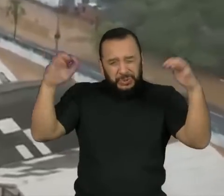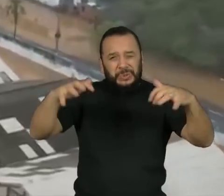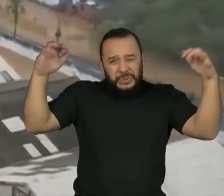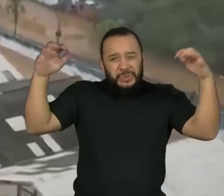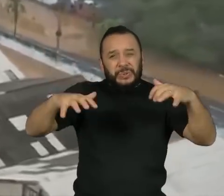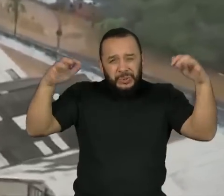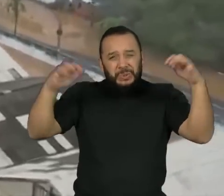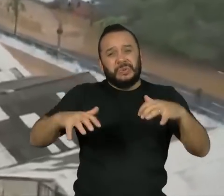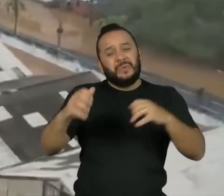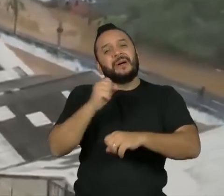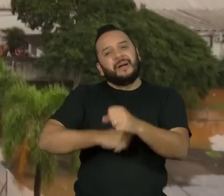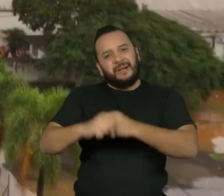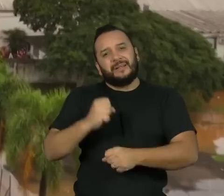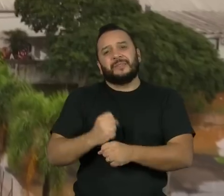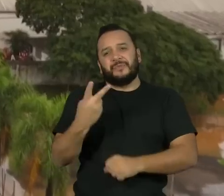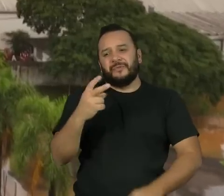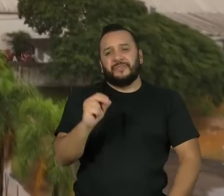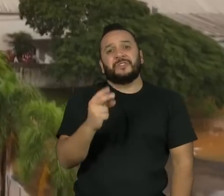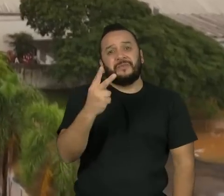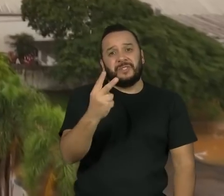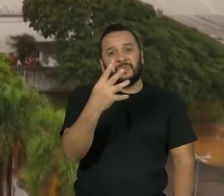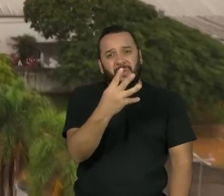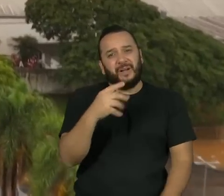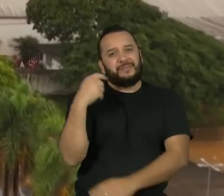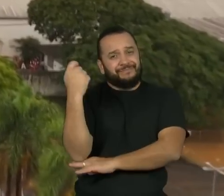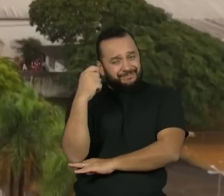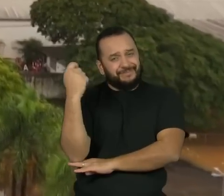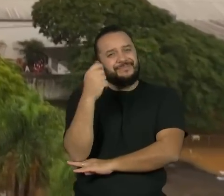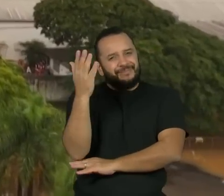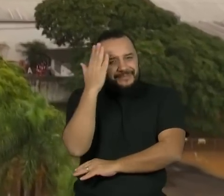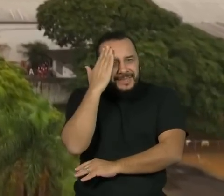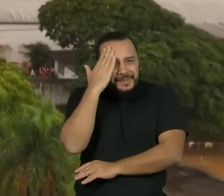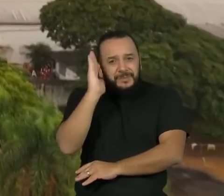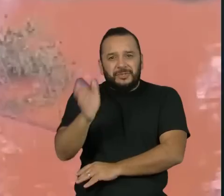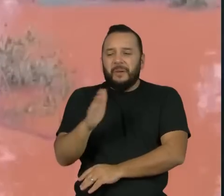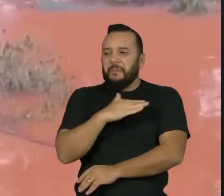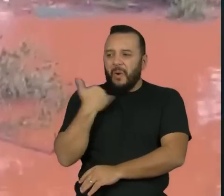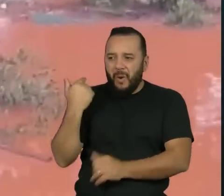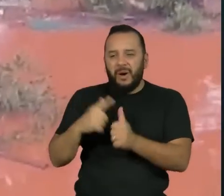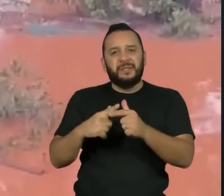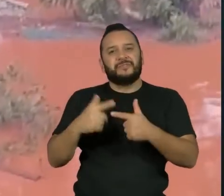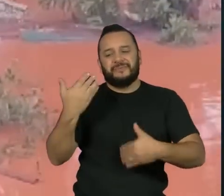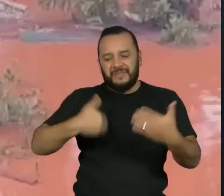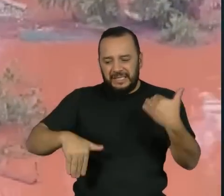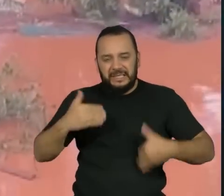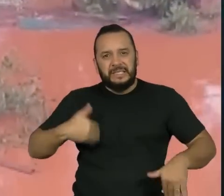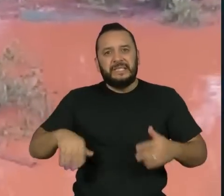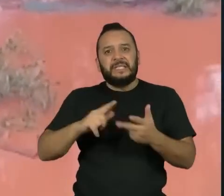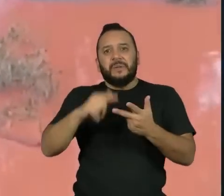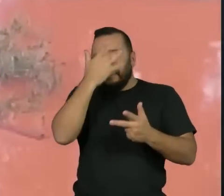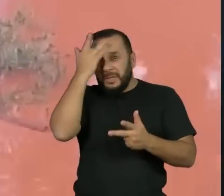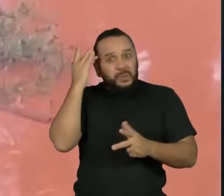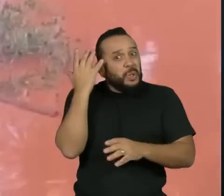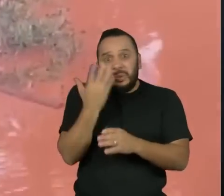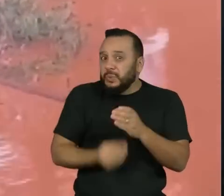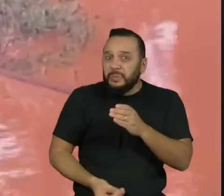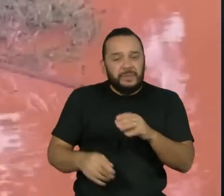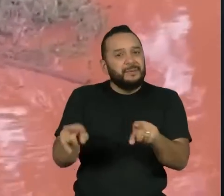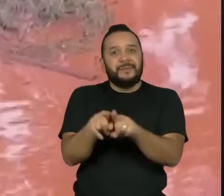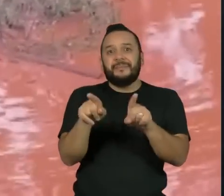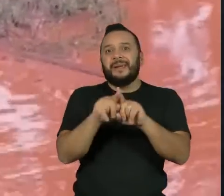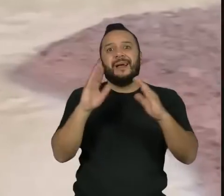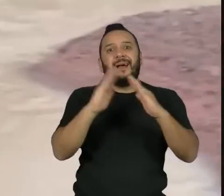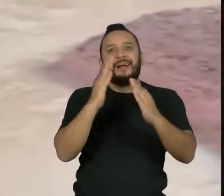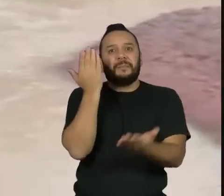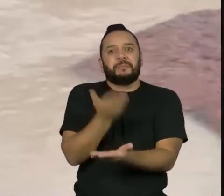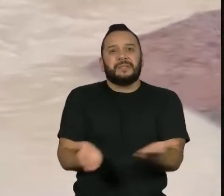de 2024 no Rio Grande do Sul. Resultou em mortos, feridos, desaparecidos e